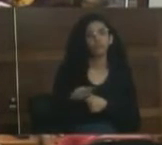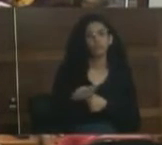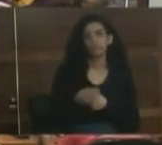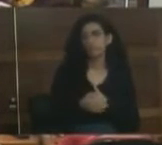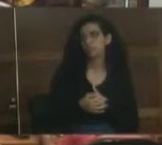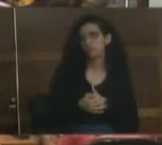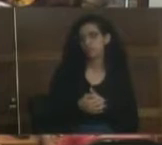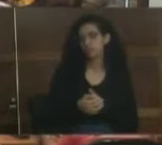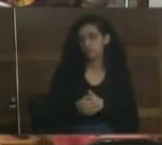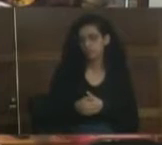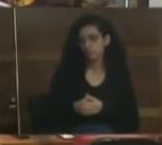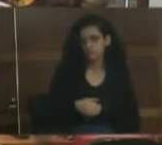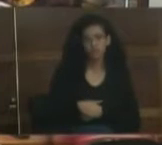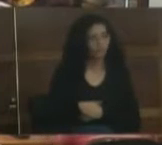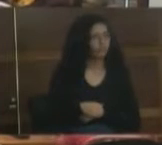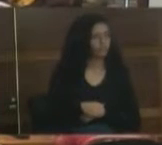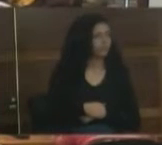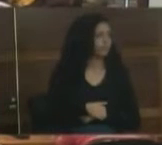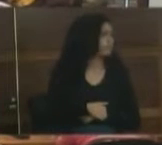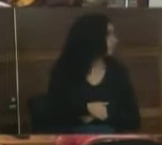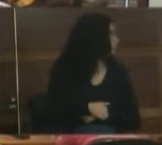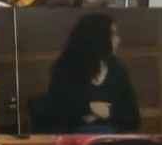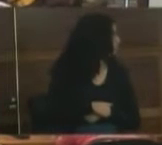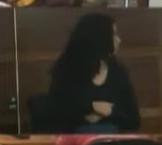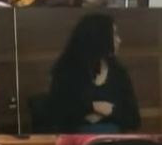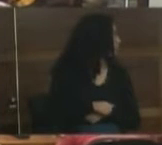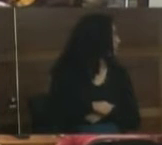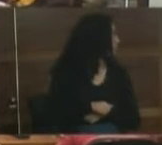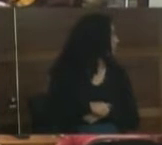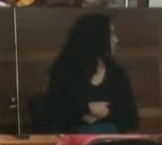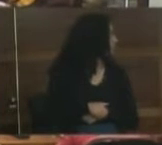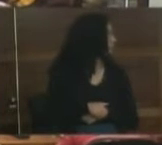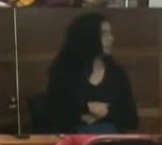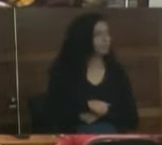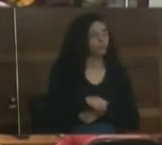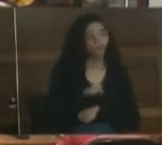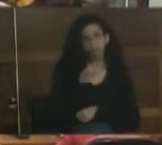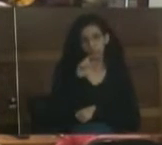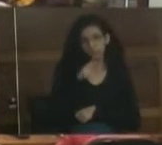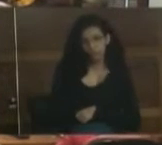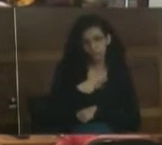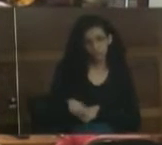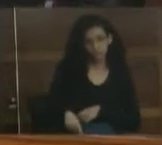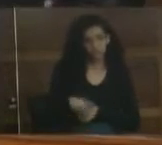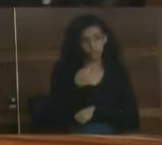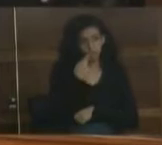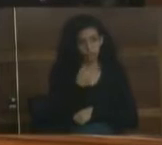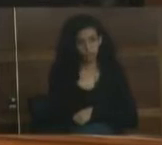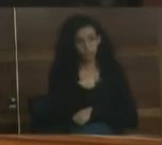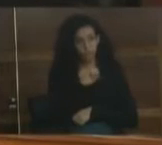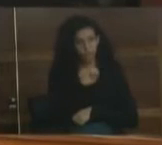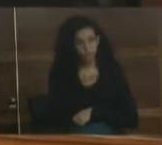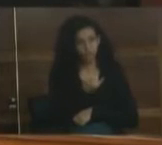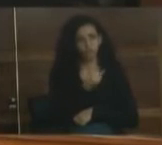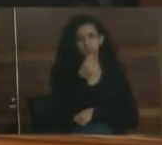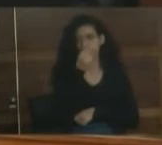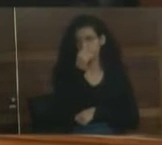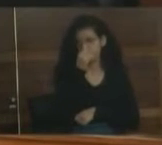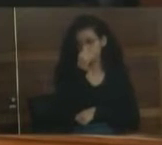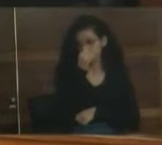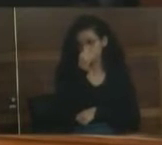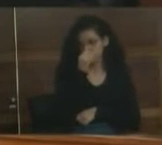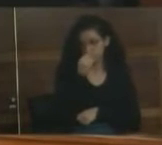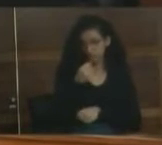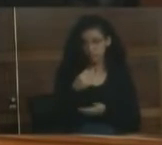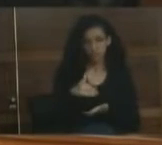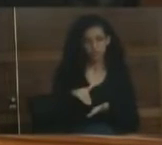não o o marcelo eu vou aproveitar a sua pergunta e vou complementar é a